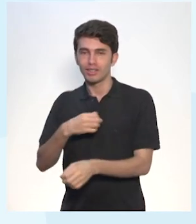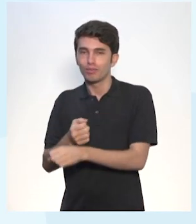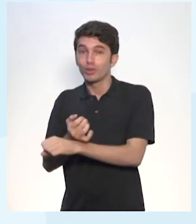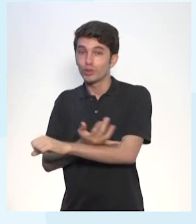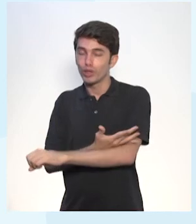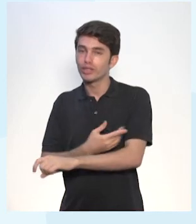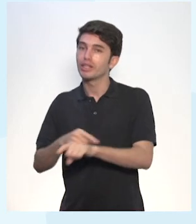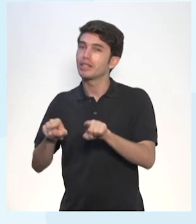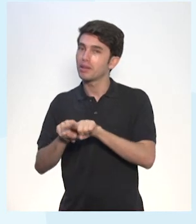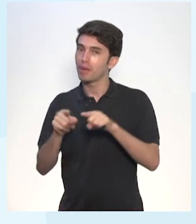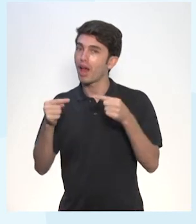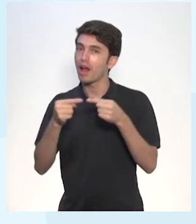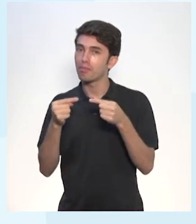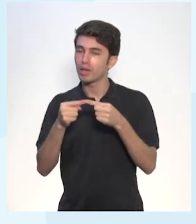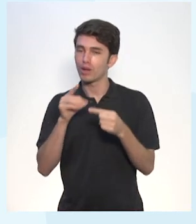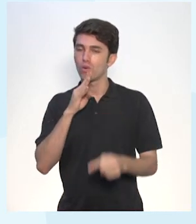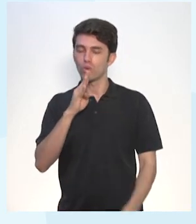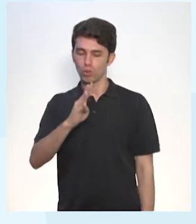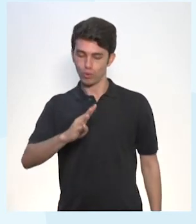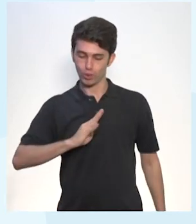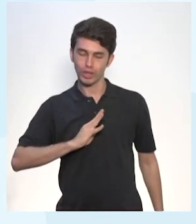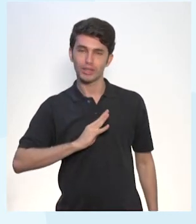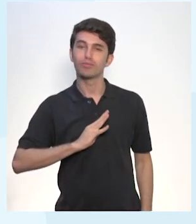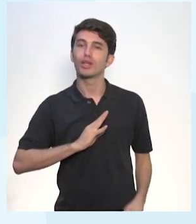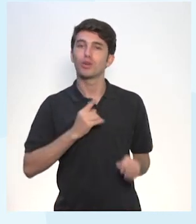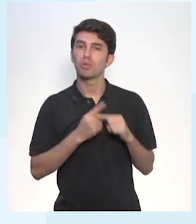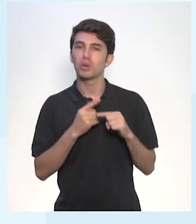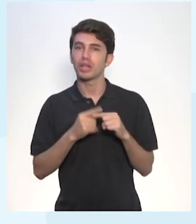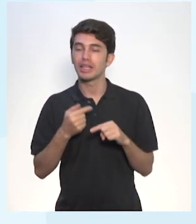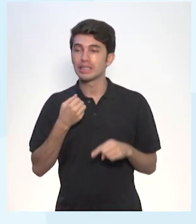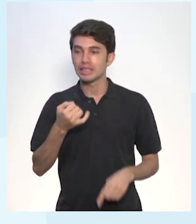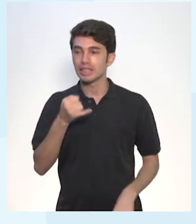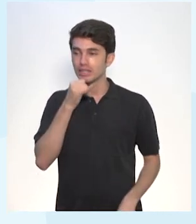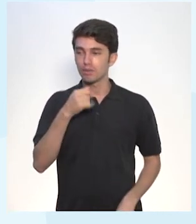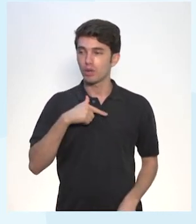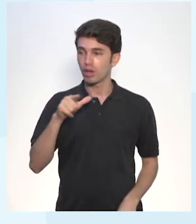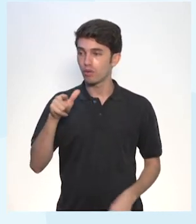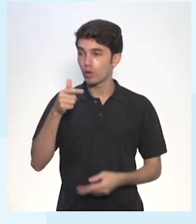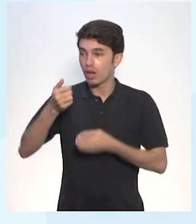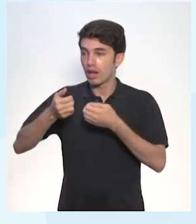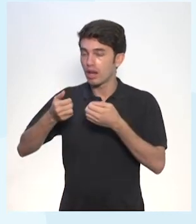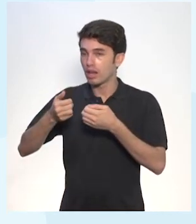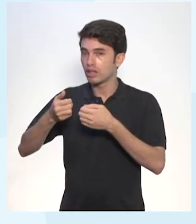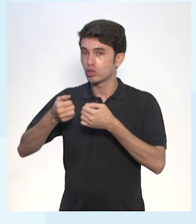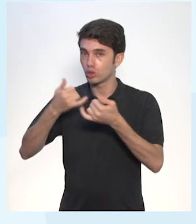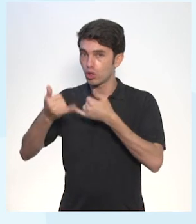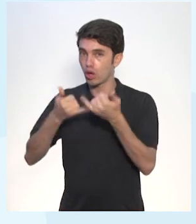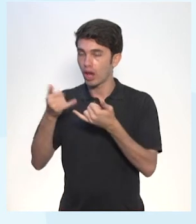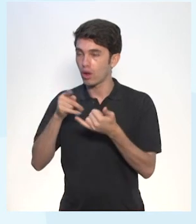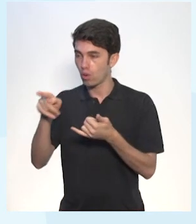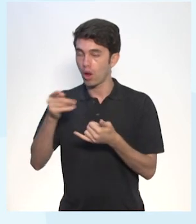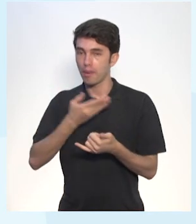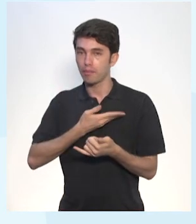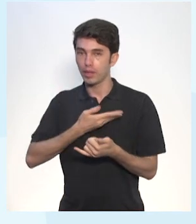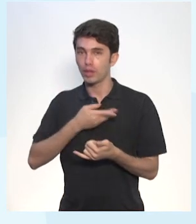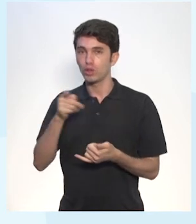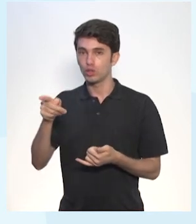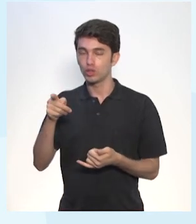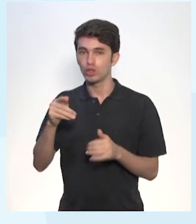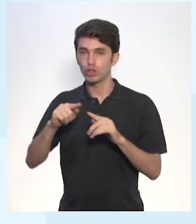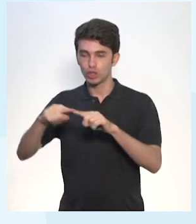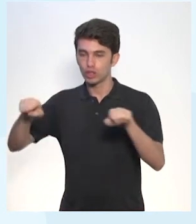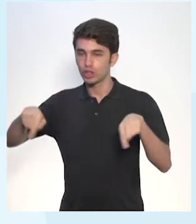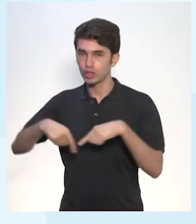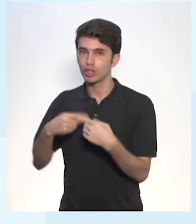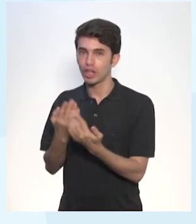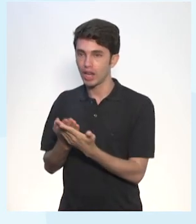envolve também o autoconhecimento. Porque, se eu for jogar com outro colega de classe, consequentemente, eu irei saber,